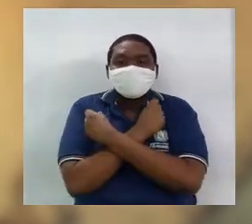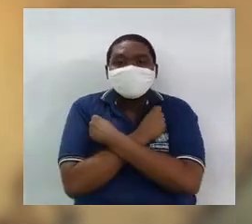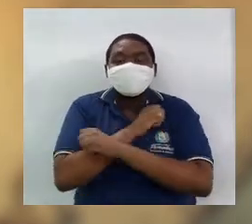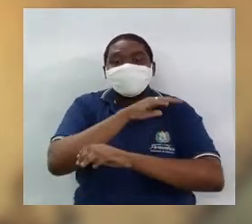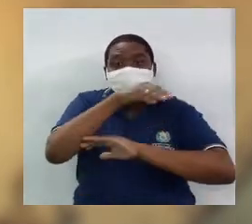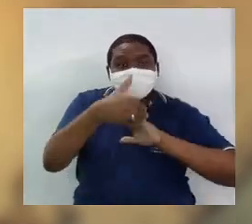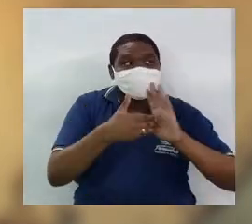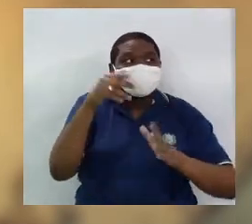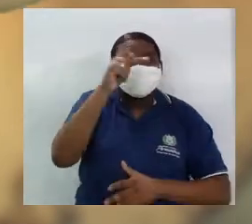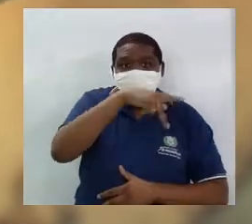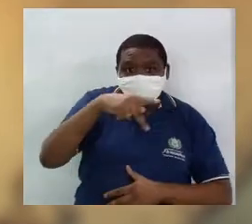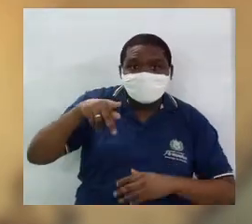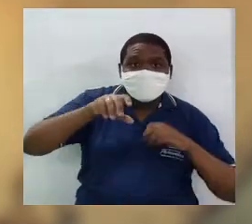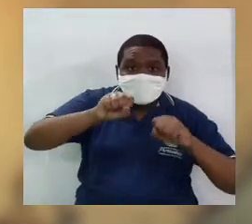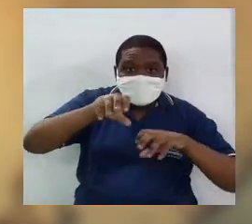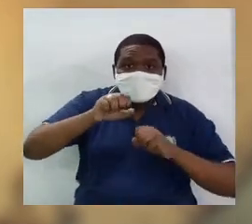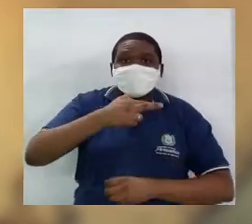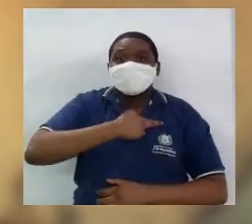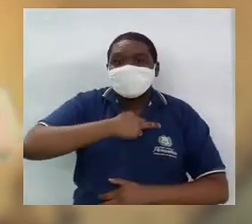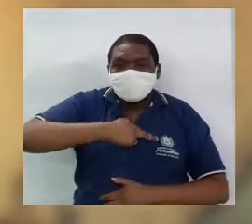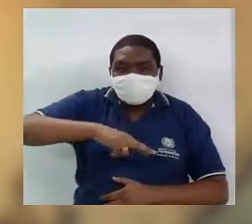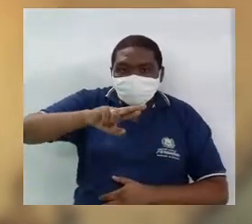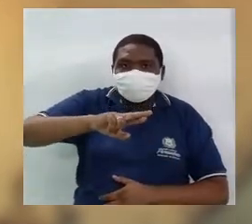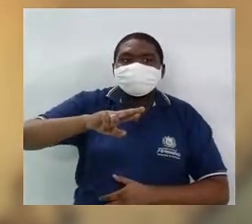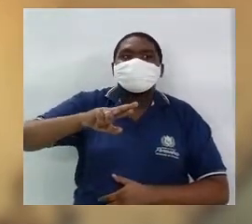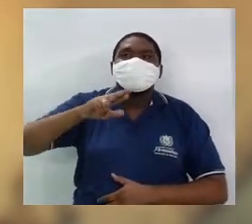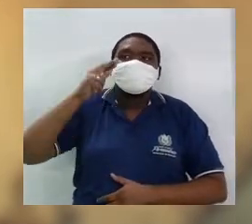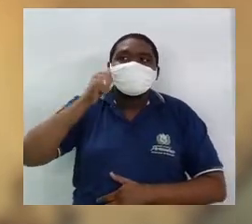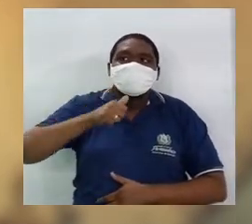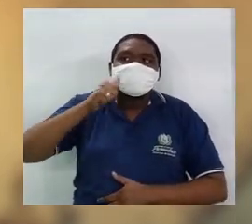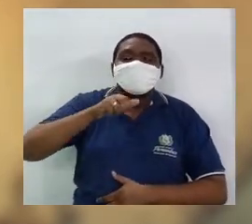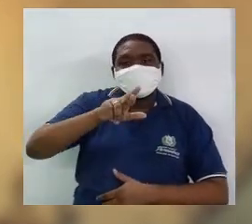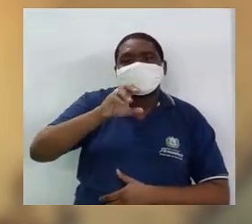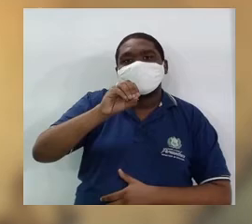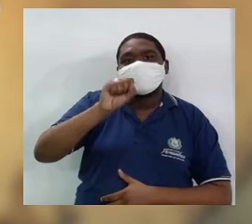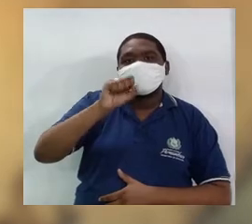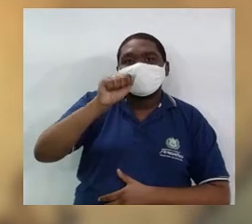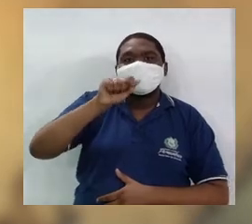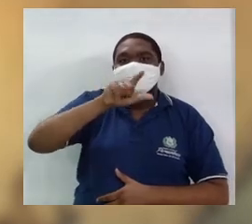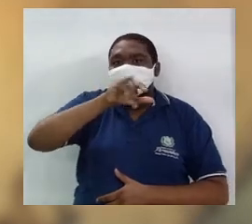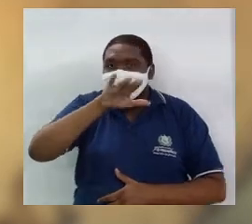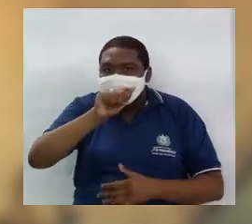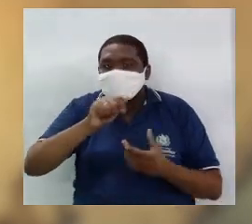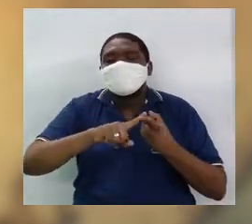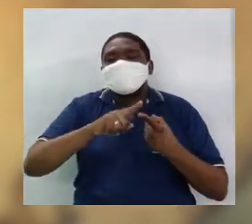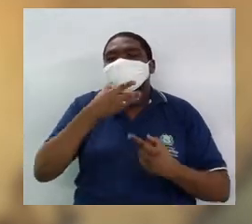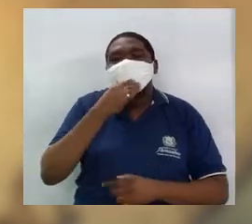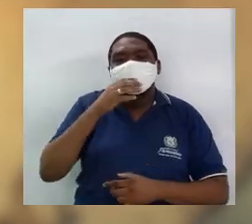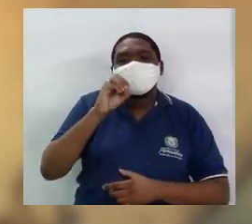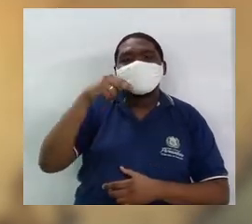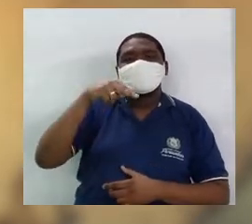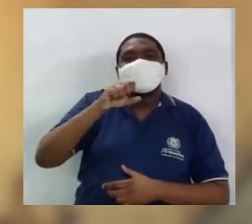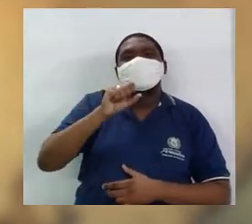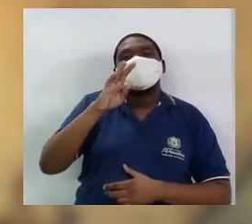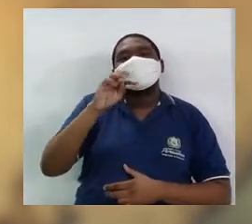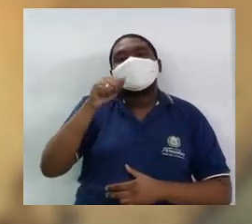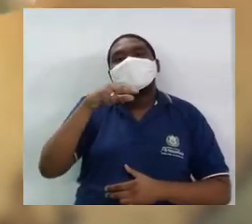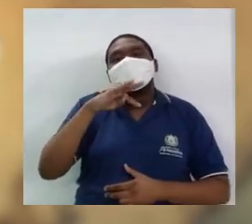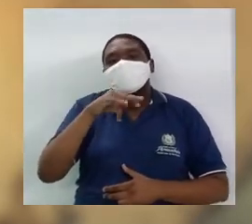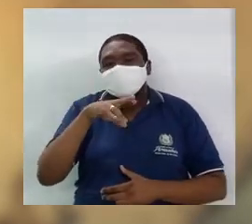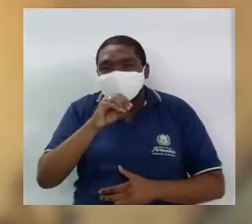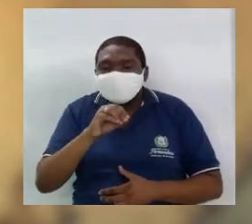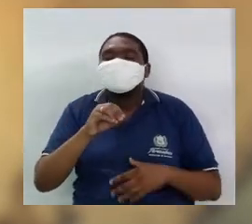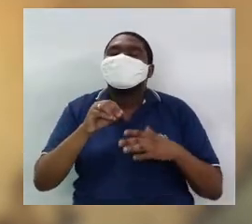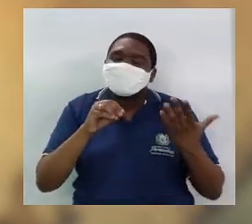os professores de ensino religioso, a Rosália, a Constantino, e vamos